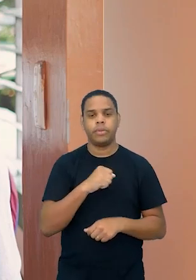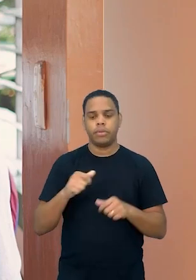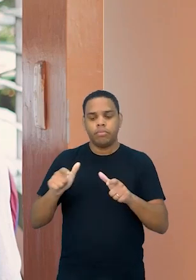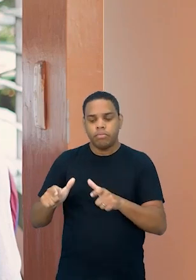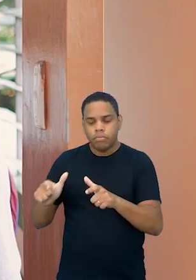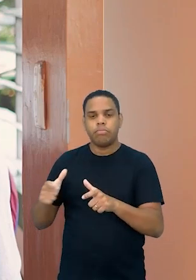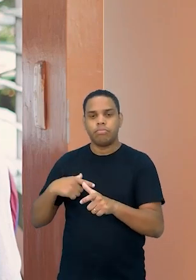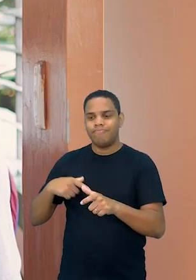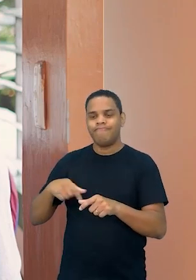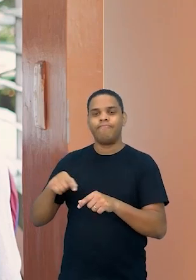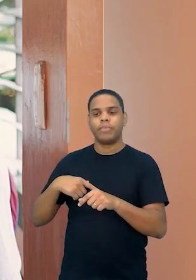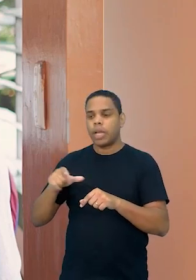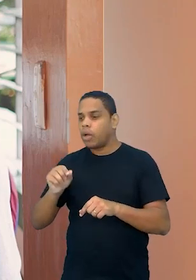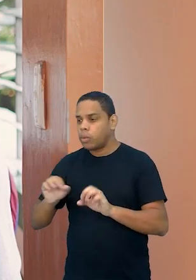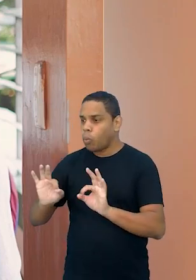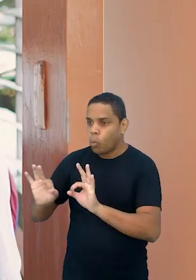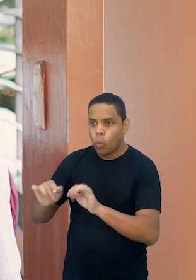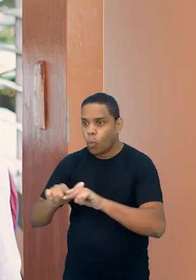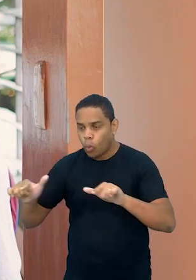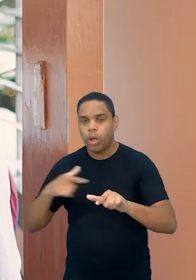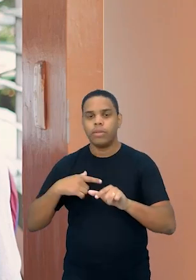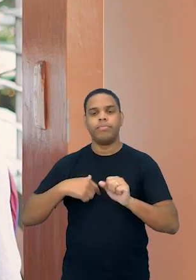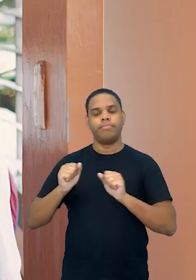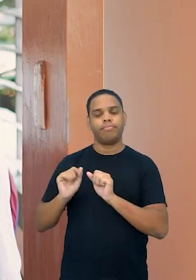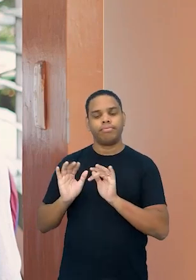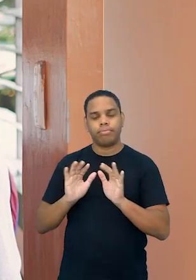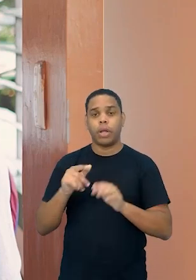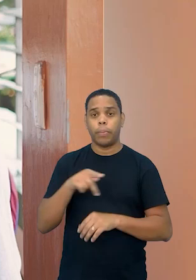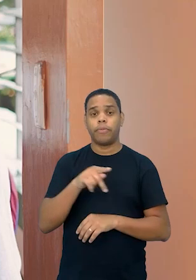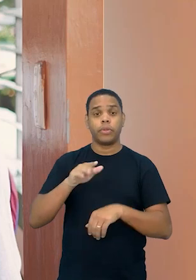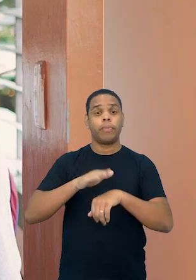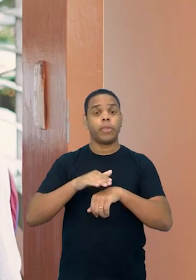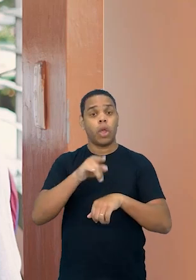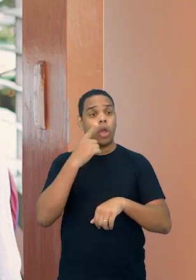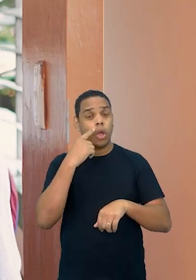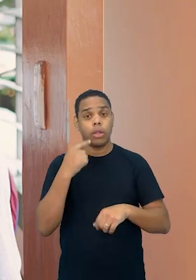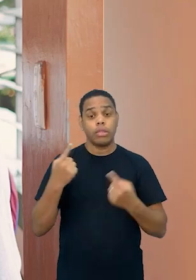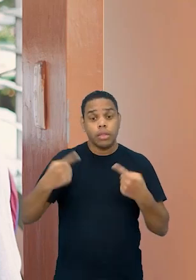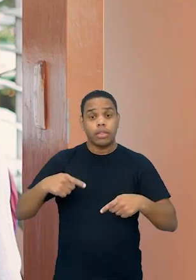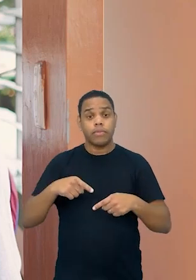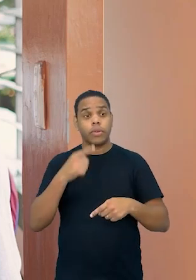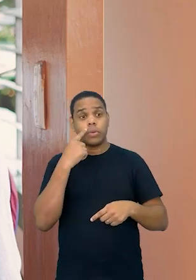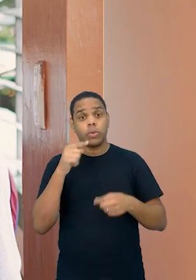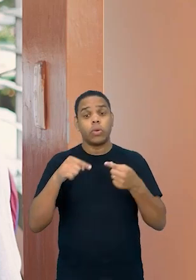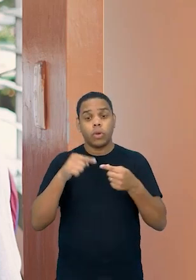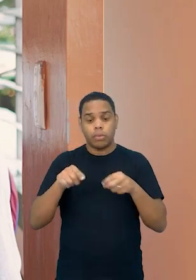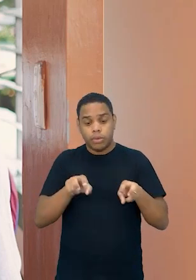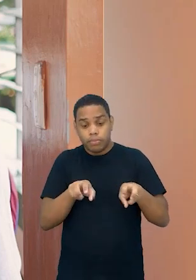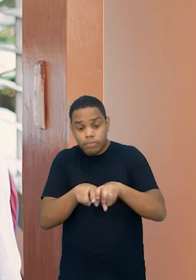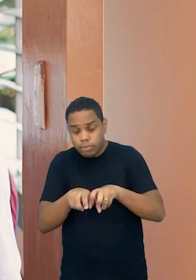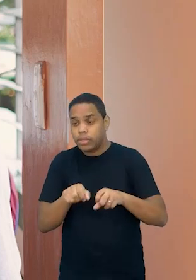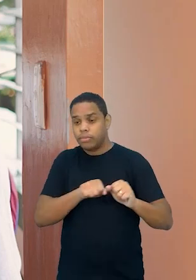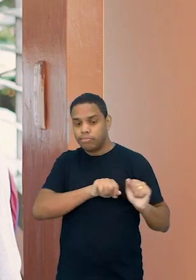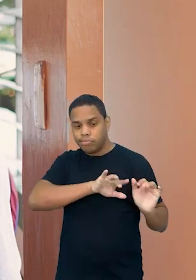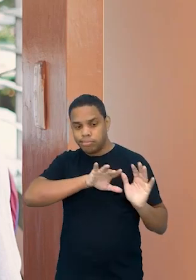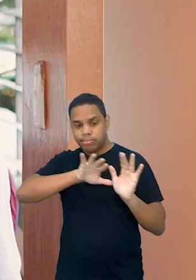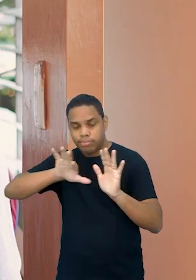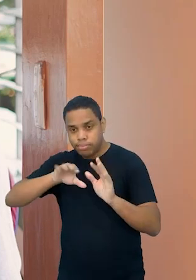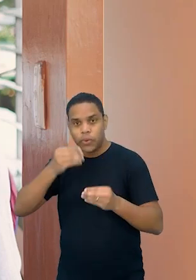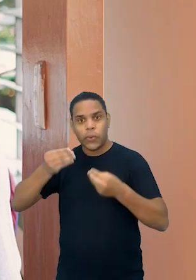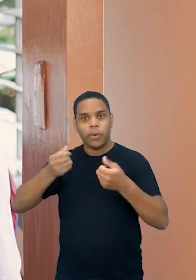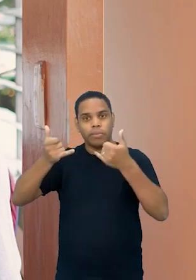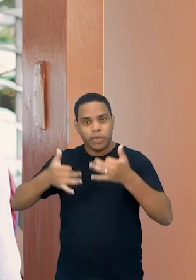não estava sendo utilizado. No corredor, a professora propôs alguns desafios para que chegassem na quadra e representassem os